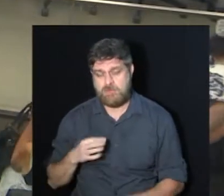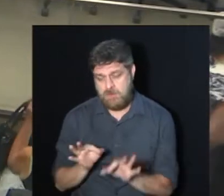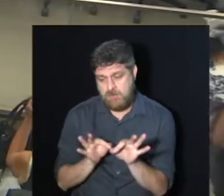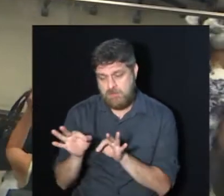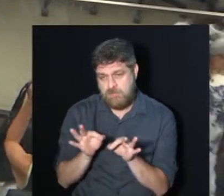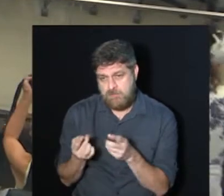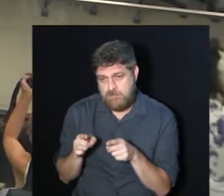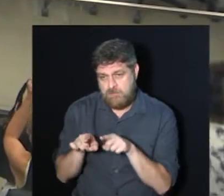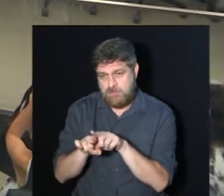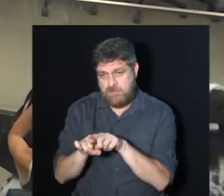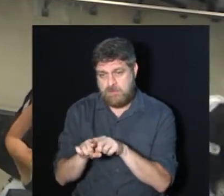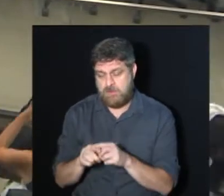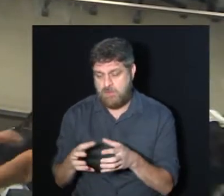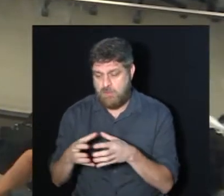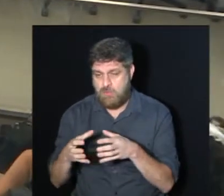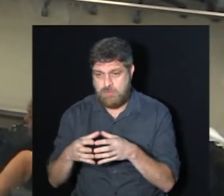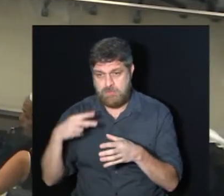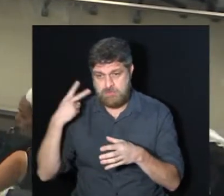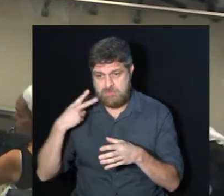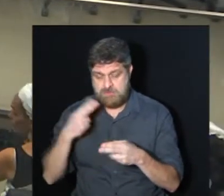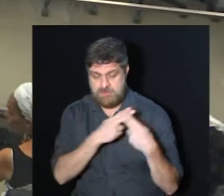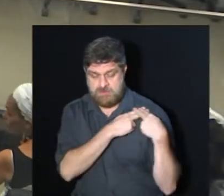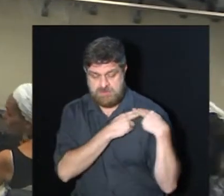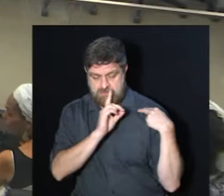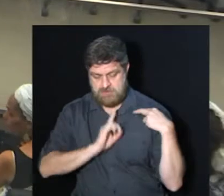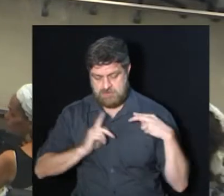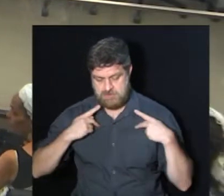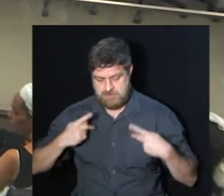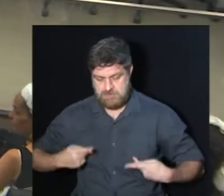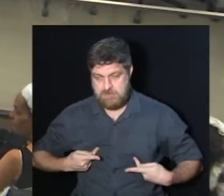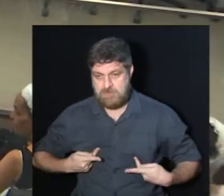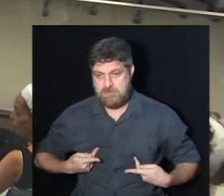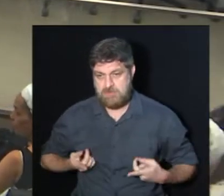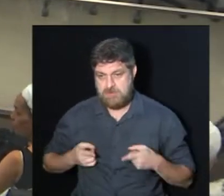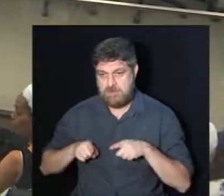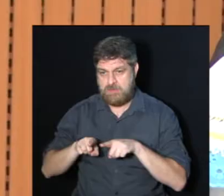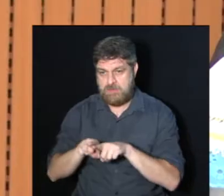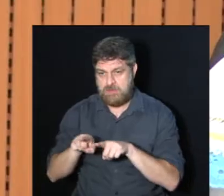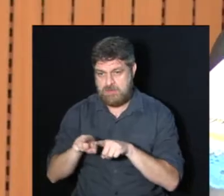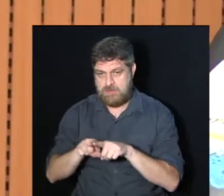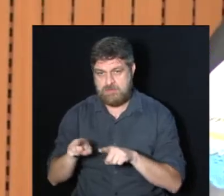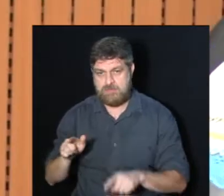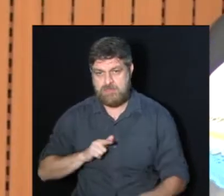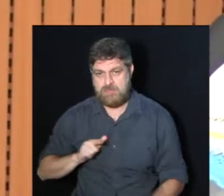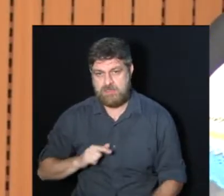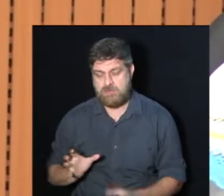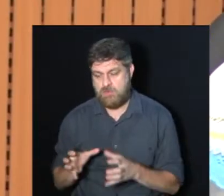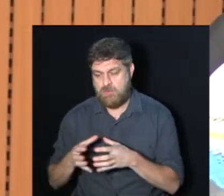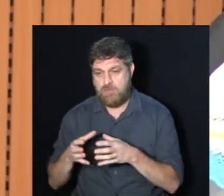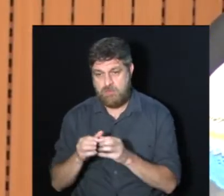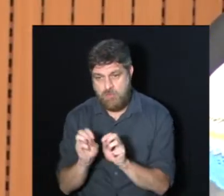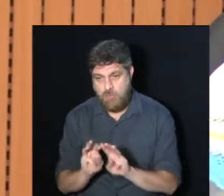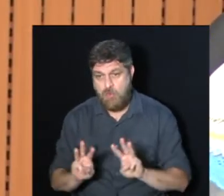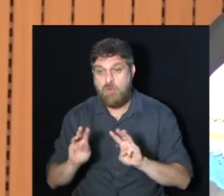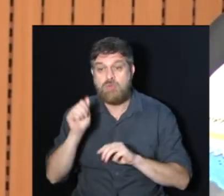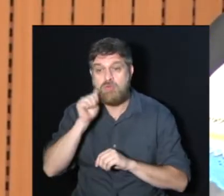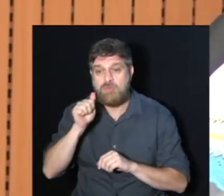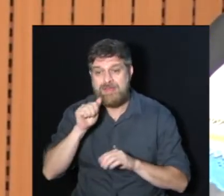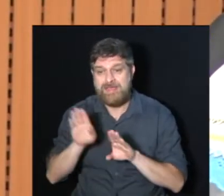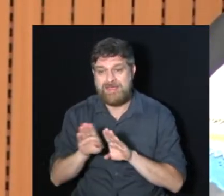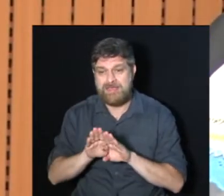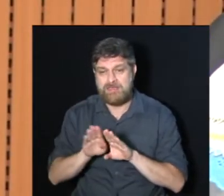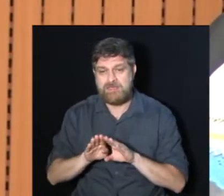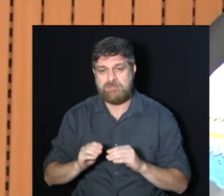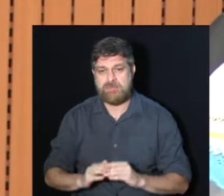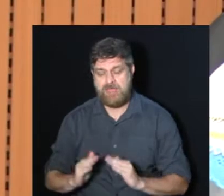parceria da Comissão de Direitos Humanos da Câmara, o Terreiro Estrela Matutina e a ONU Mulheres, com